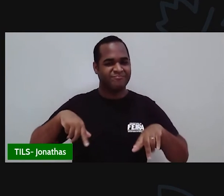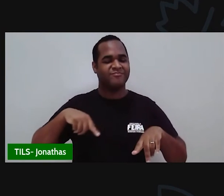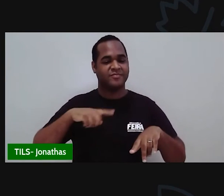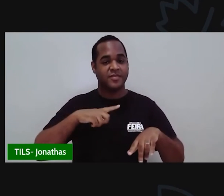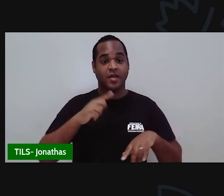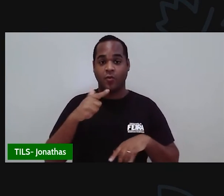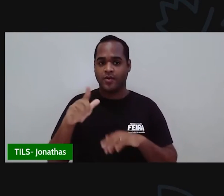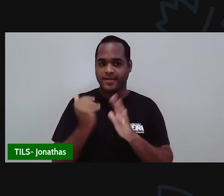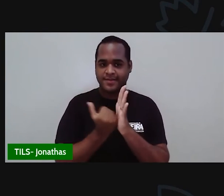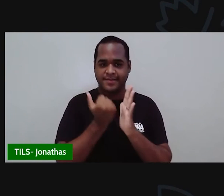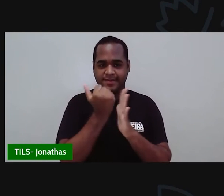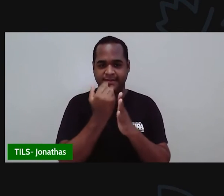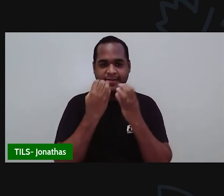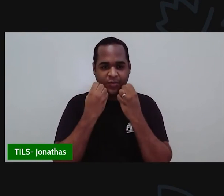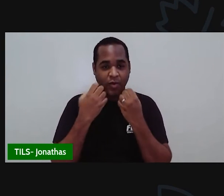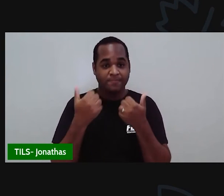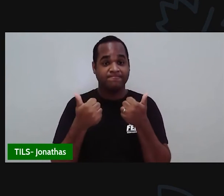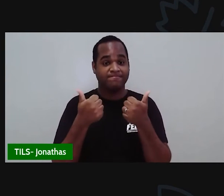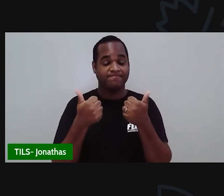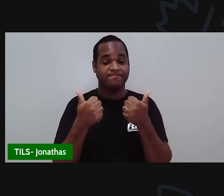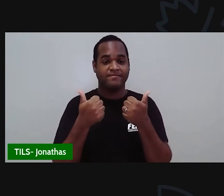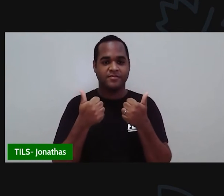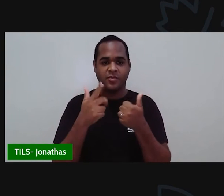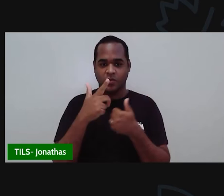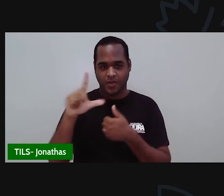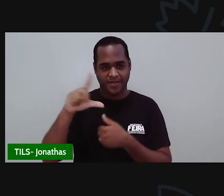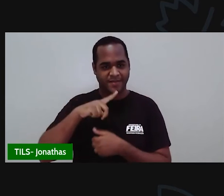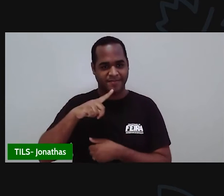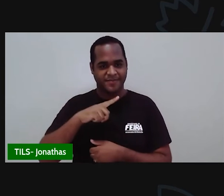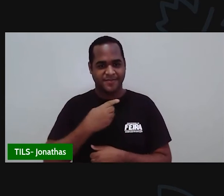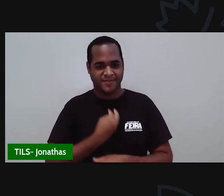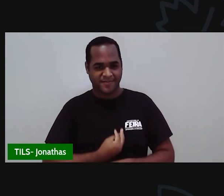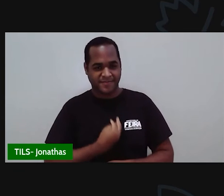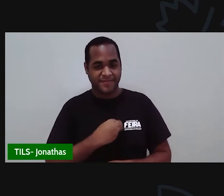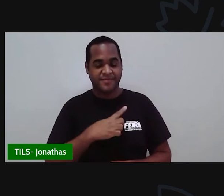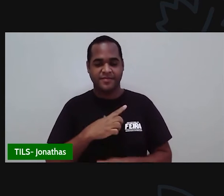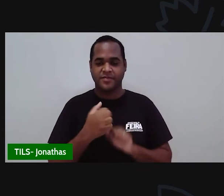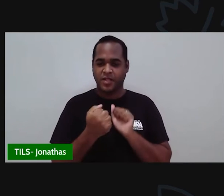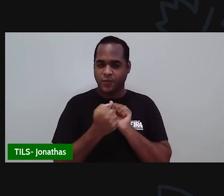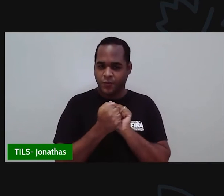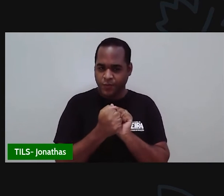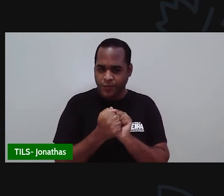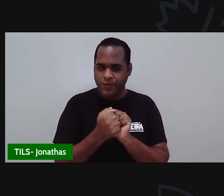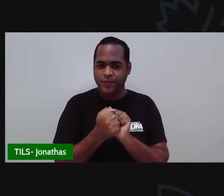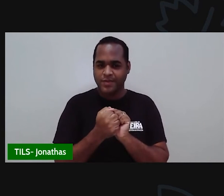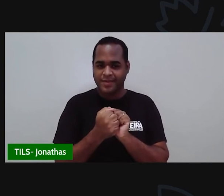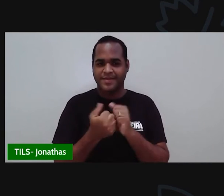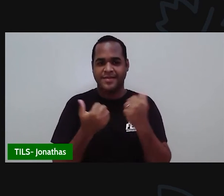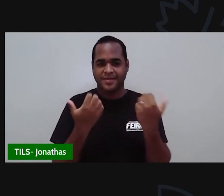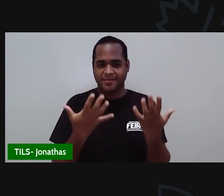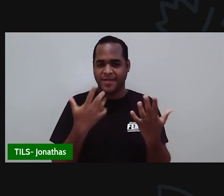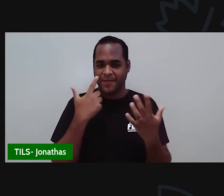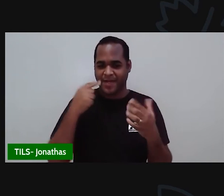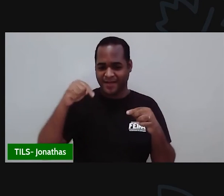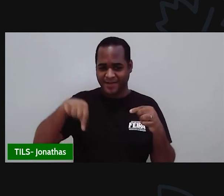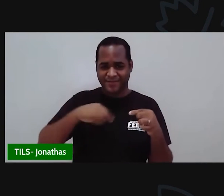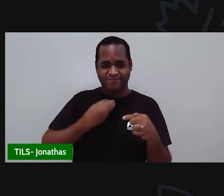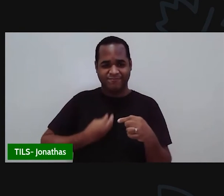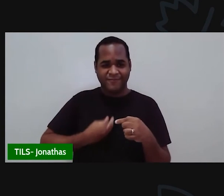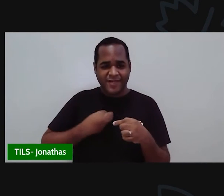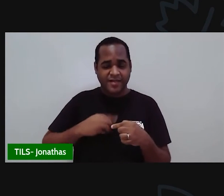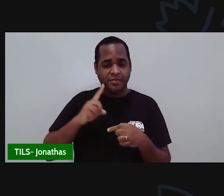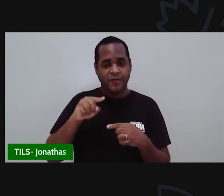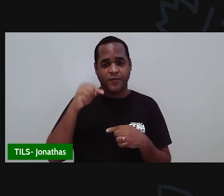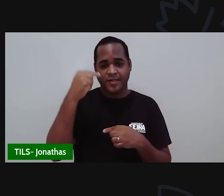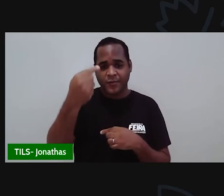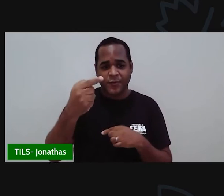nossas aulas. Pois bem, estamos nós aqui, né? Juntinhos, apesar de eu estar aqui, você